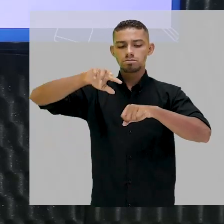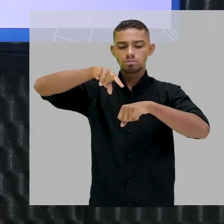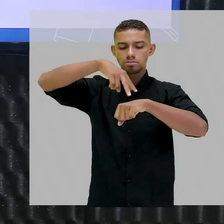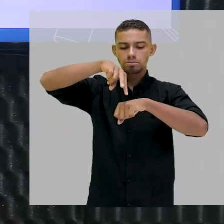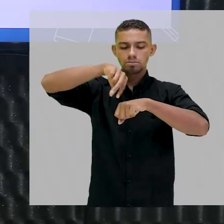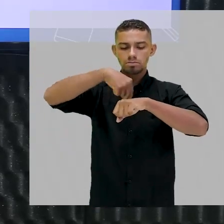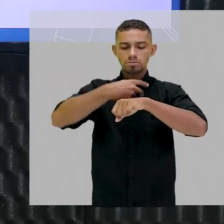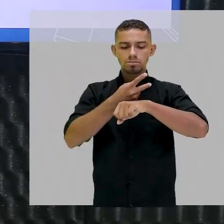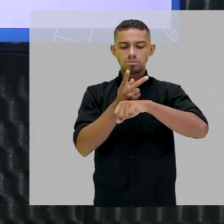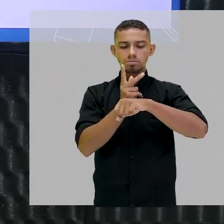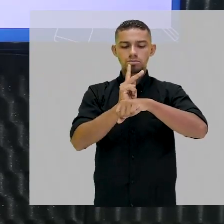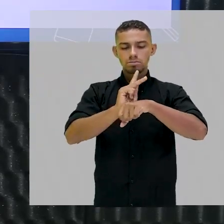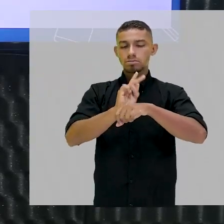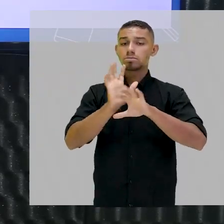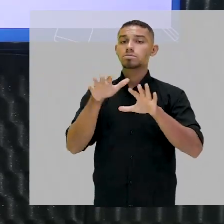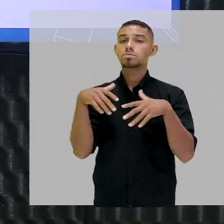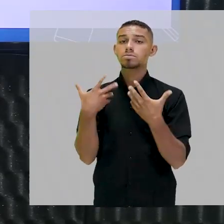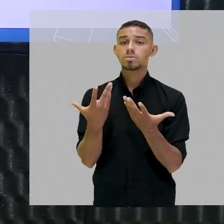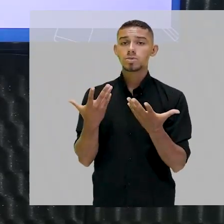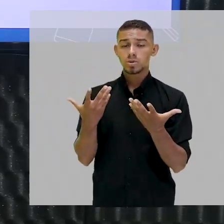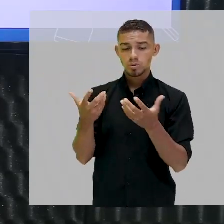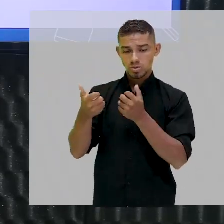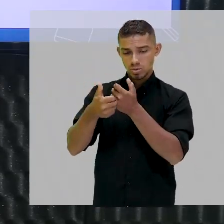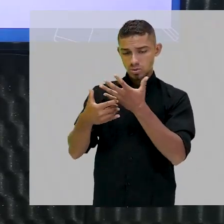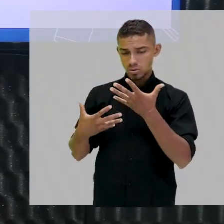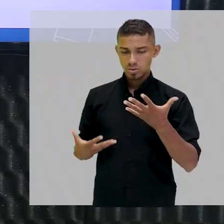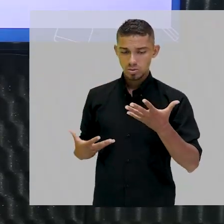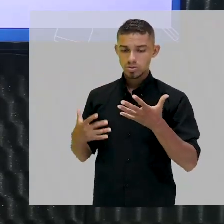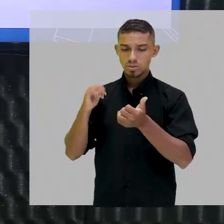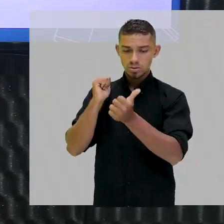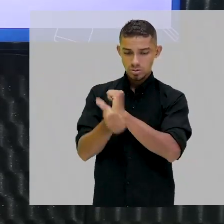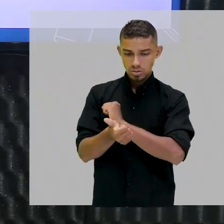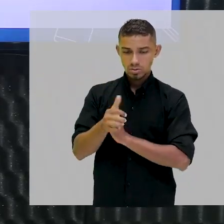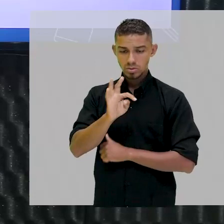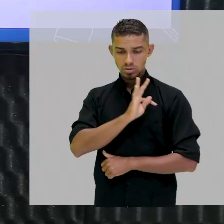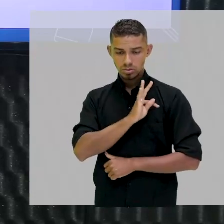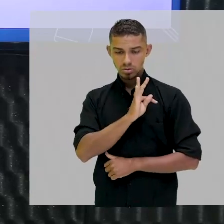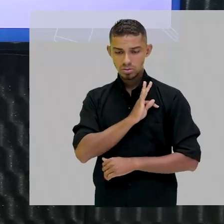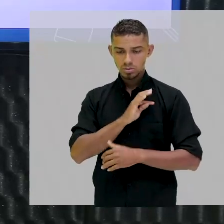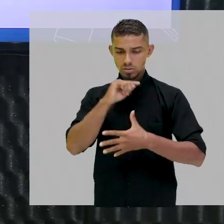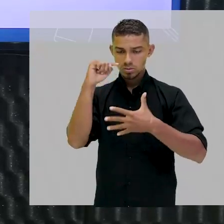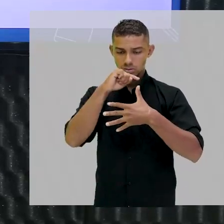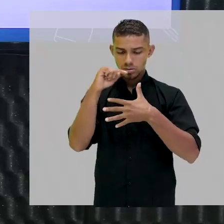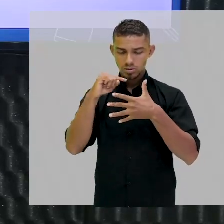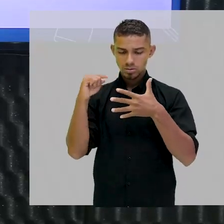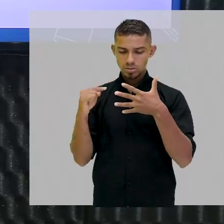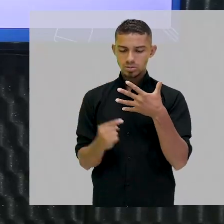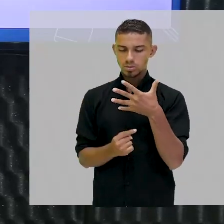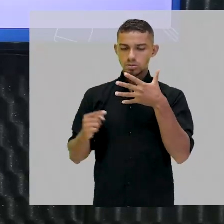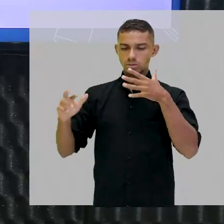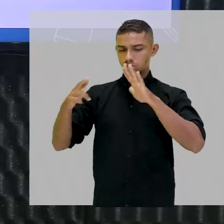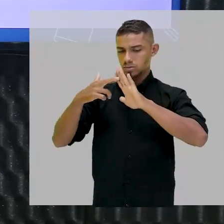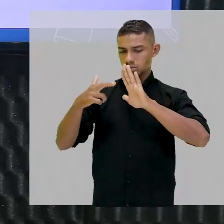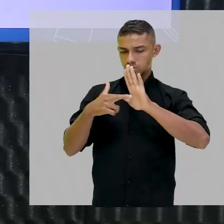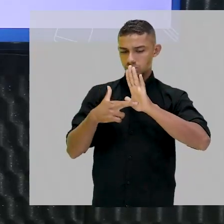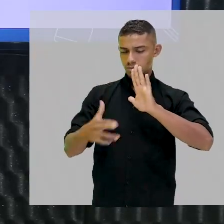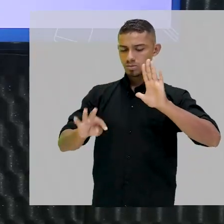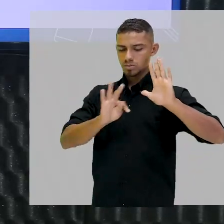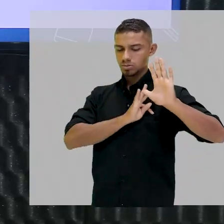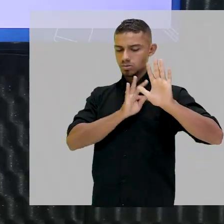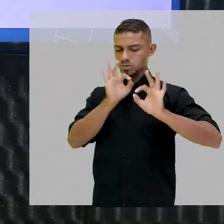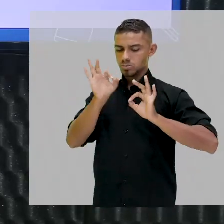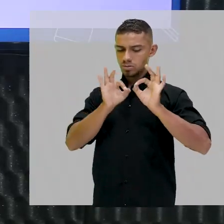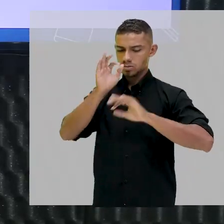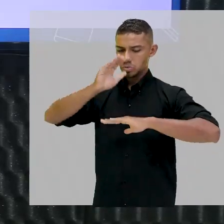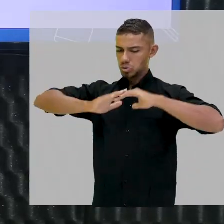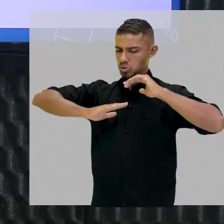se enquadra em qual classificação? No esporte técnico combinatório. Por que ele é técnico combinatório?